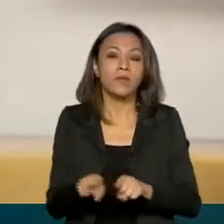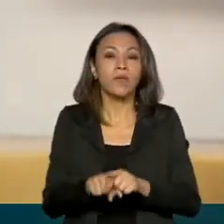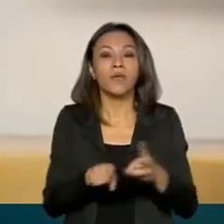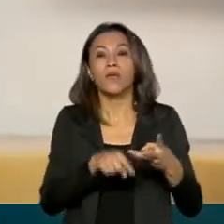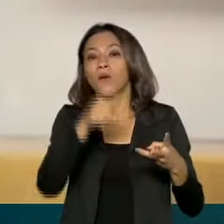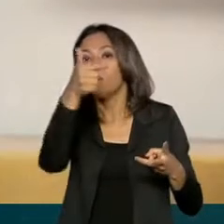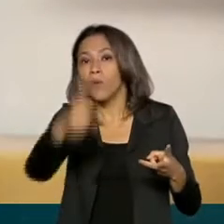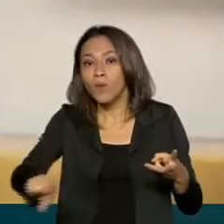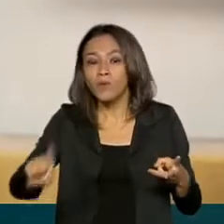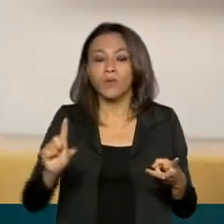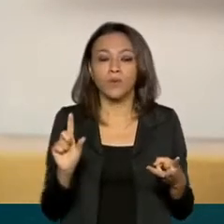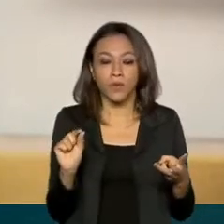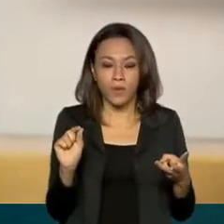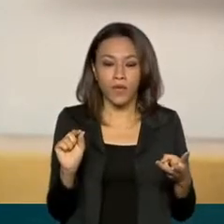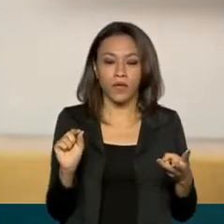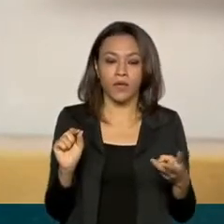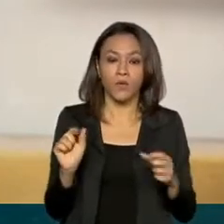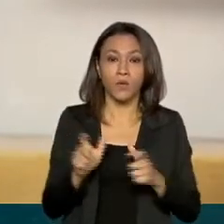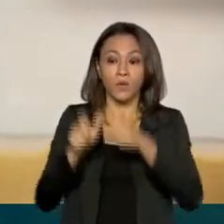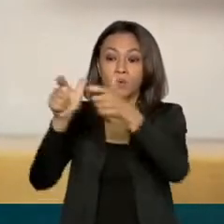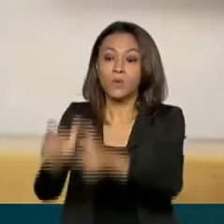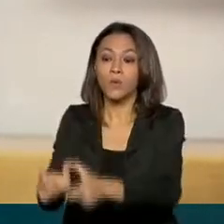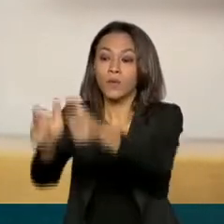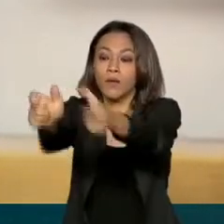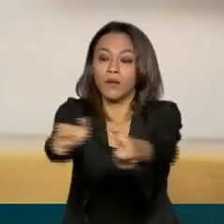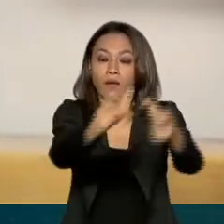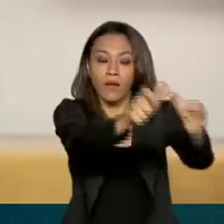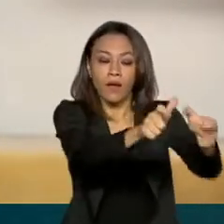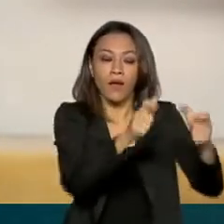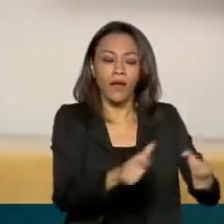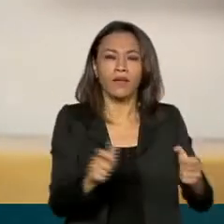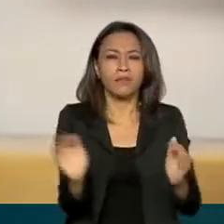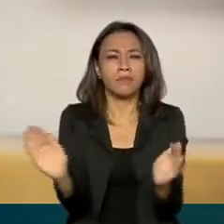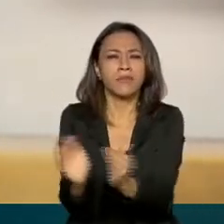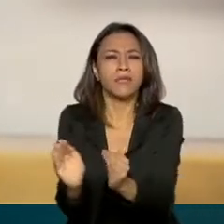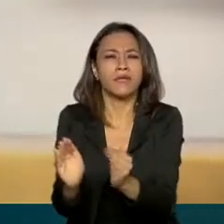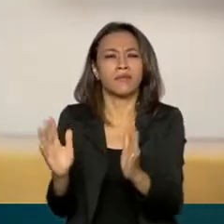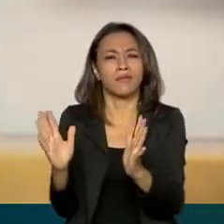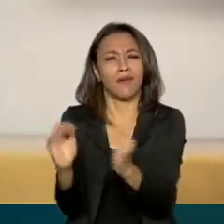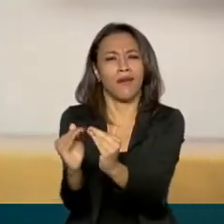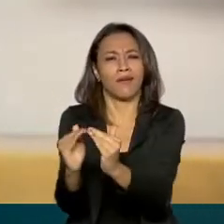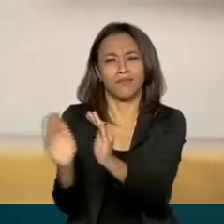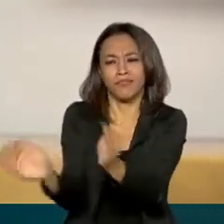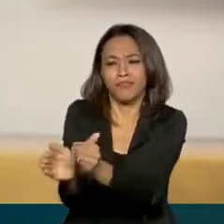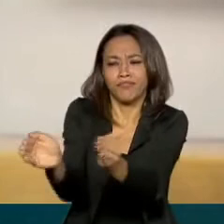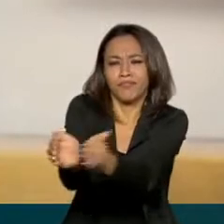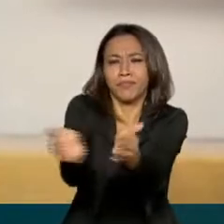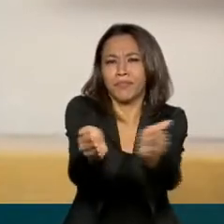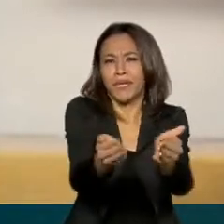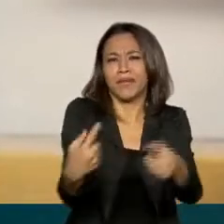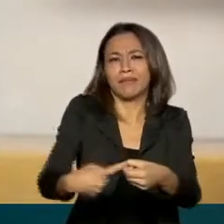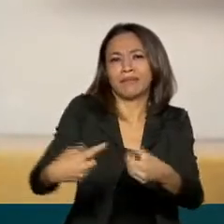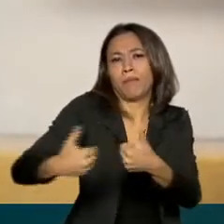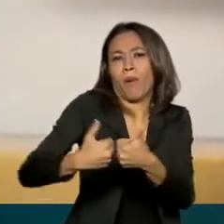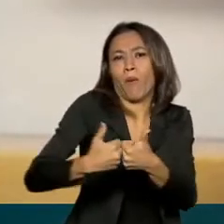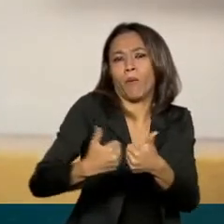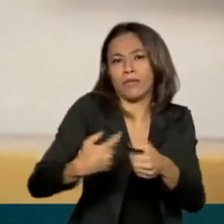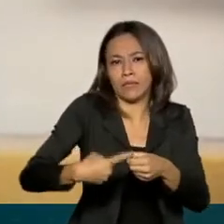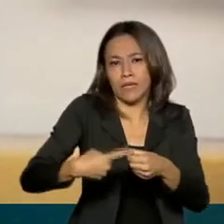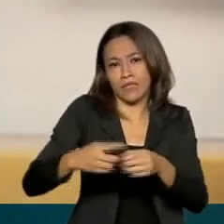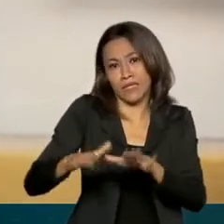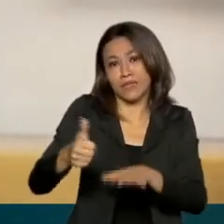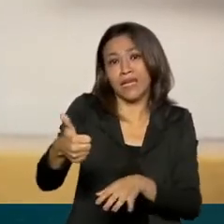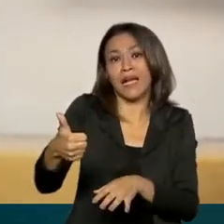eu falei, as localidades, povoados, vilas, que têm, muitas vezes, até 14